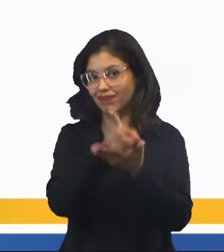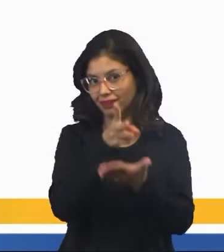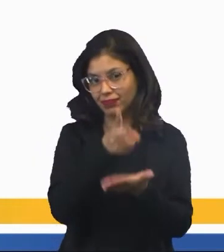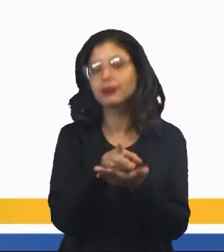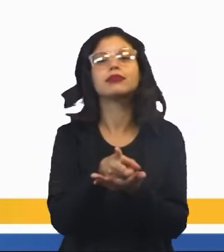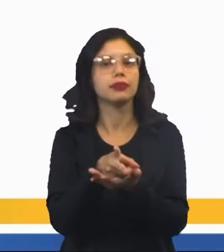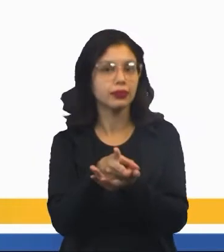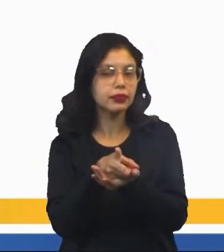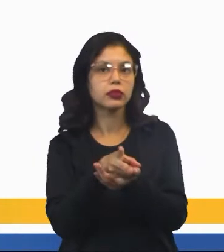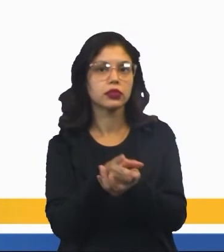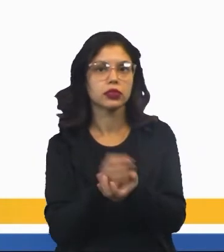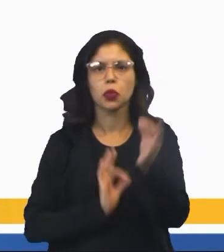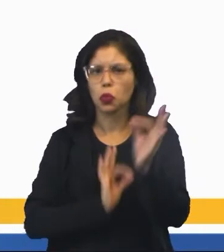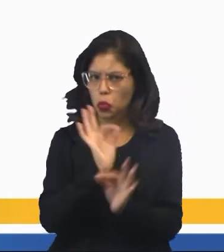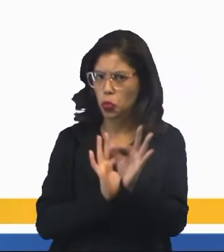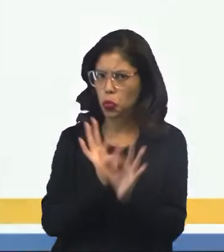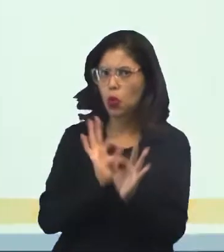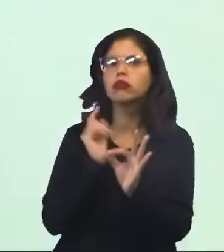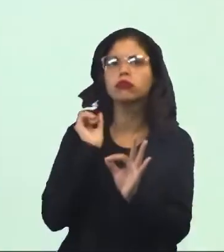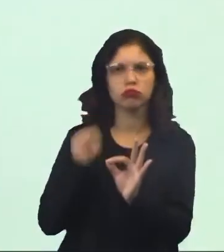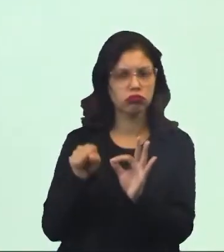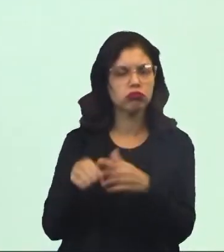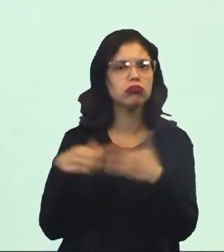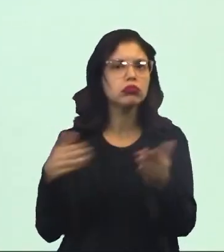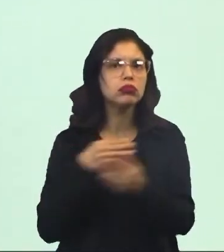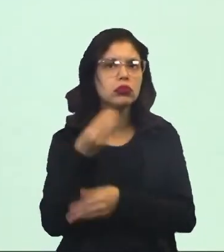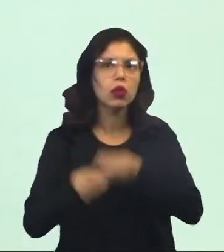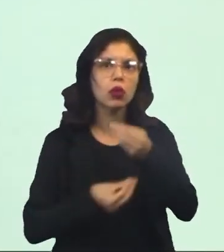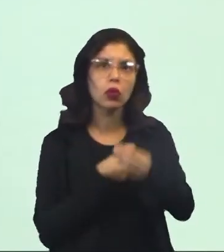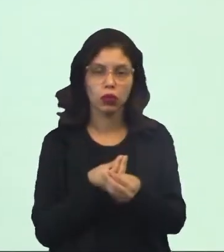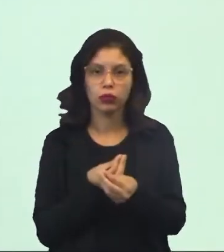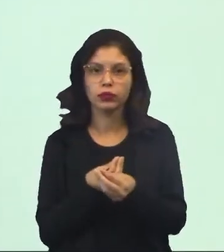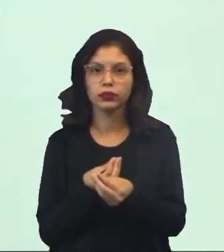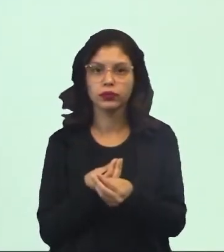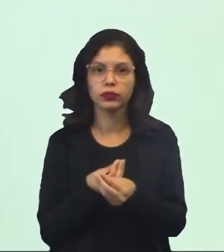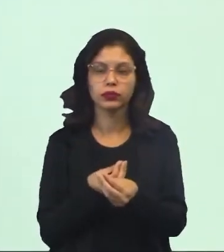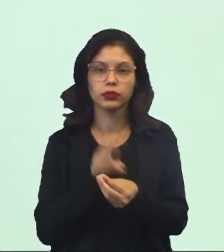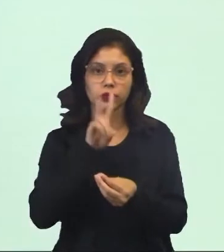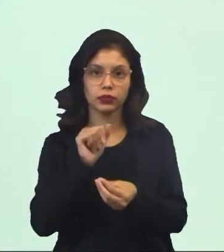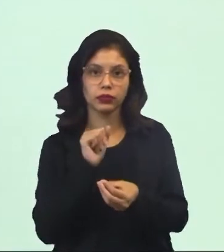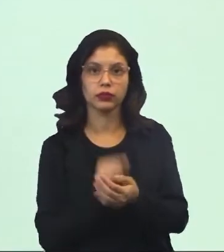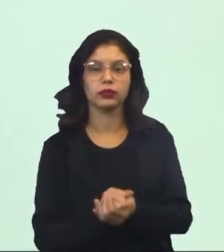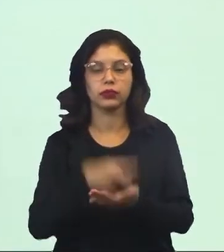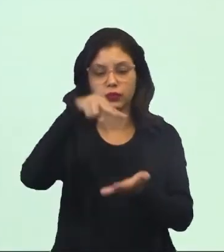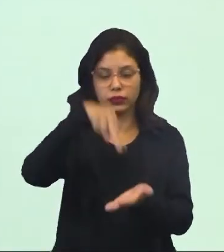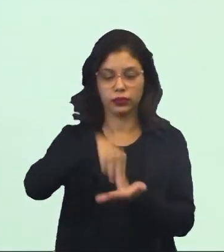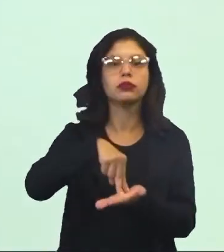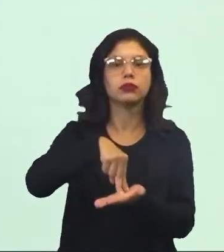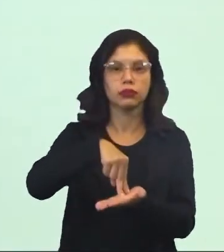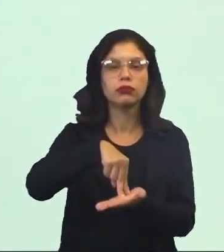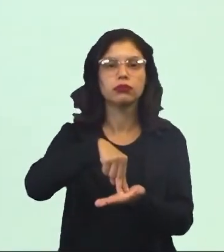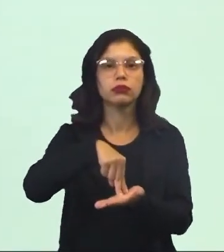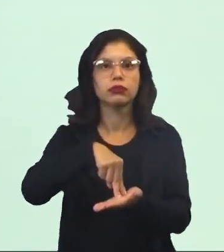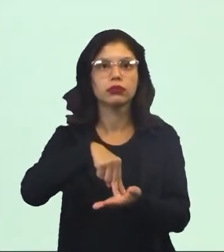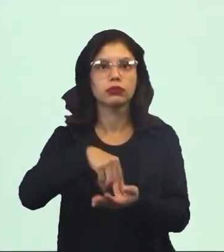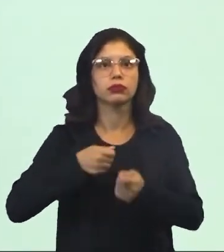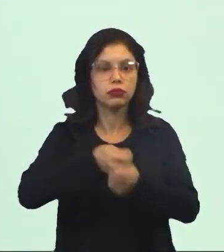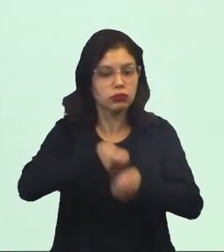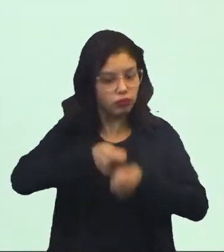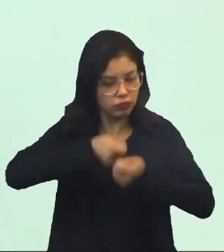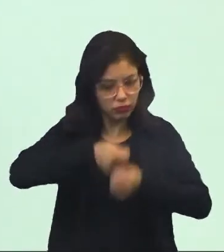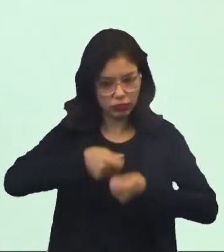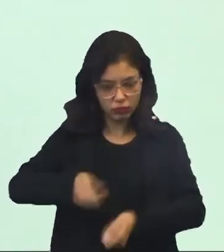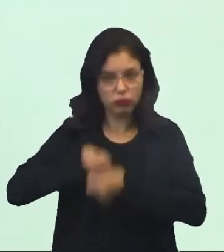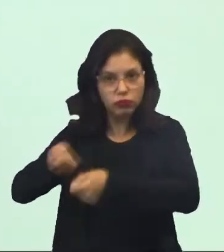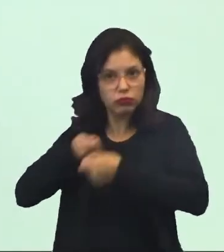para que essa abraçadeira funcione. Ela funciona, turma, como uma espécie, ela vai, a pessoa fica segurando e ela vai sacudir os galhos.